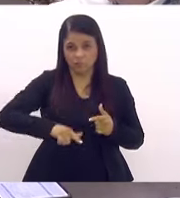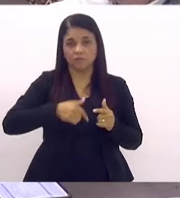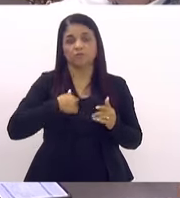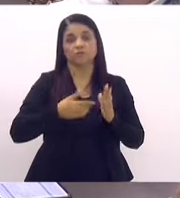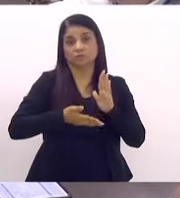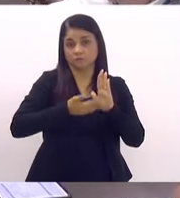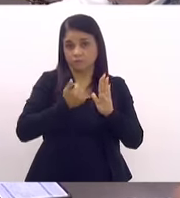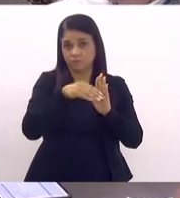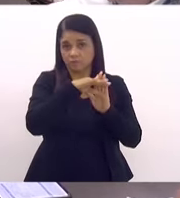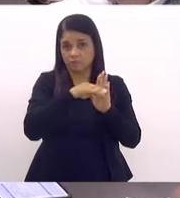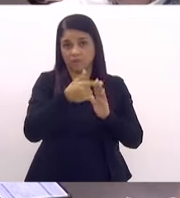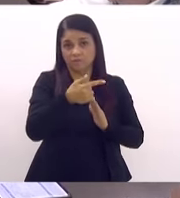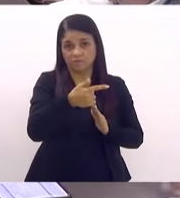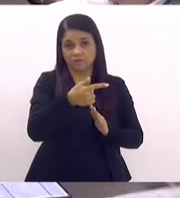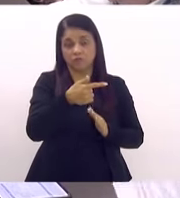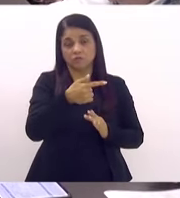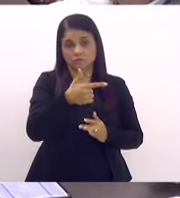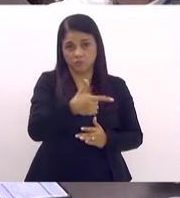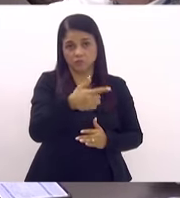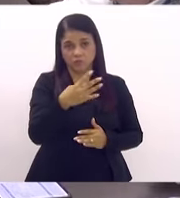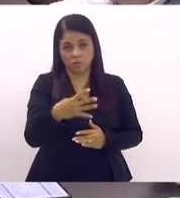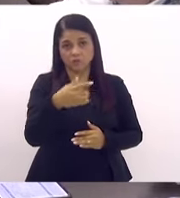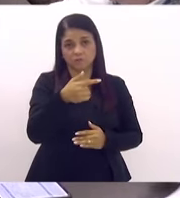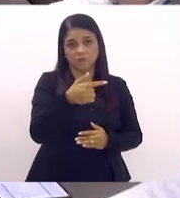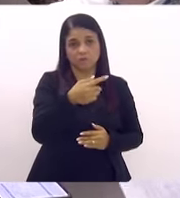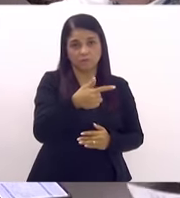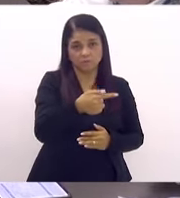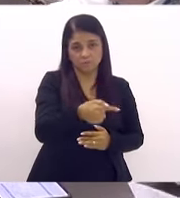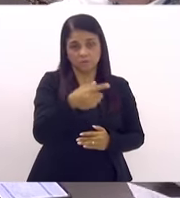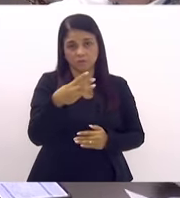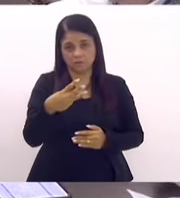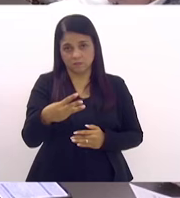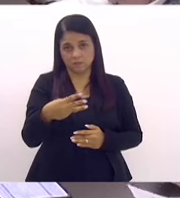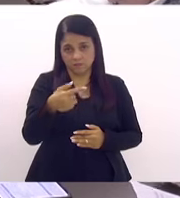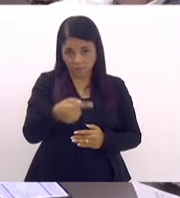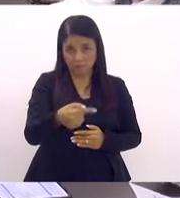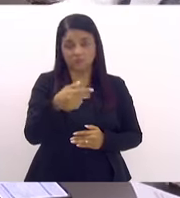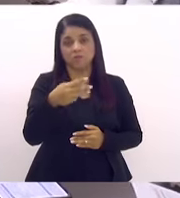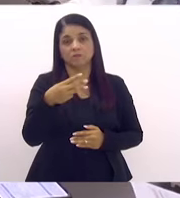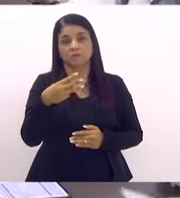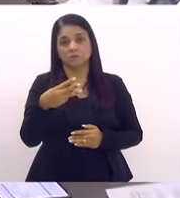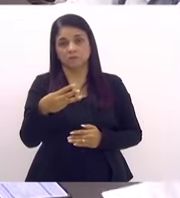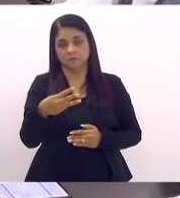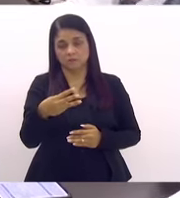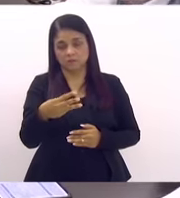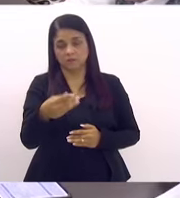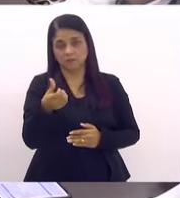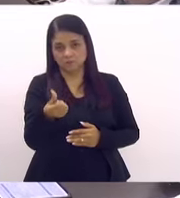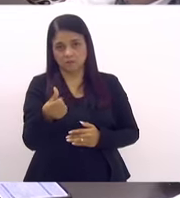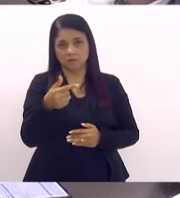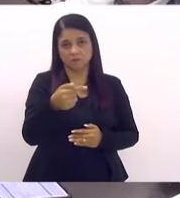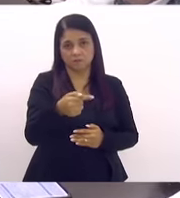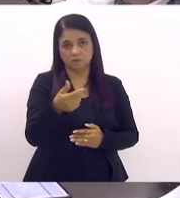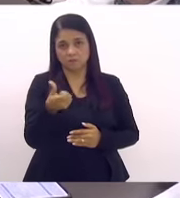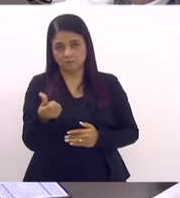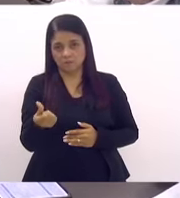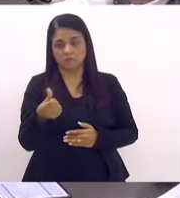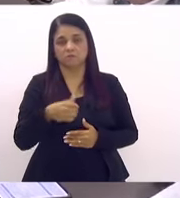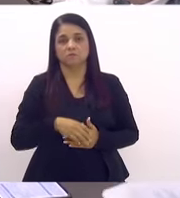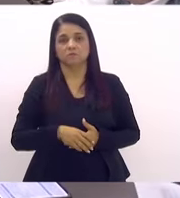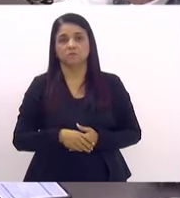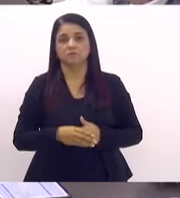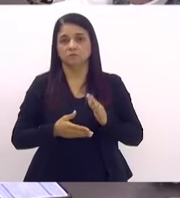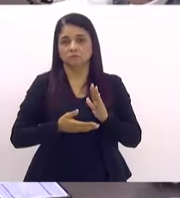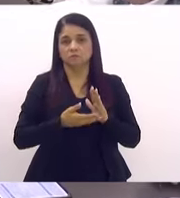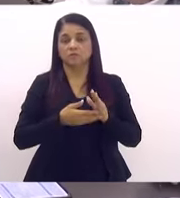de pauta, 24, 27, 33, 36 e 37. Retirados de pauta.